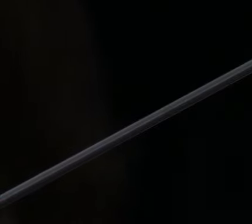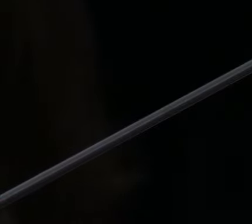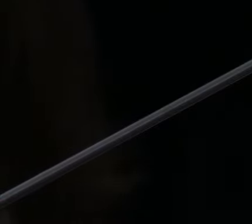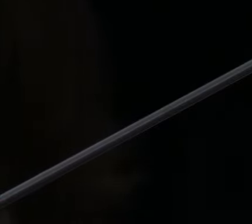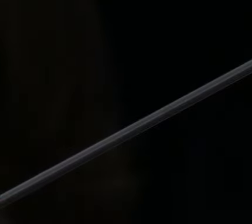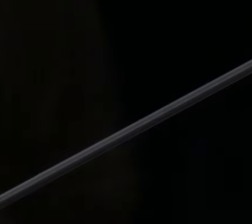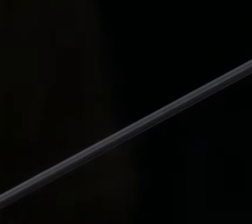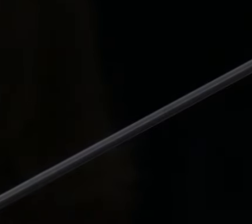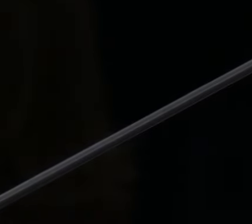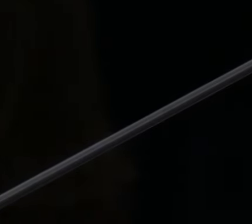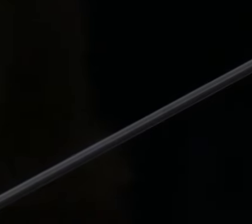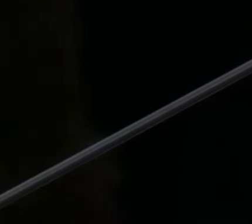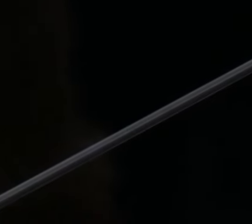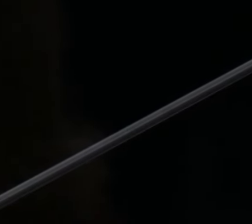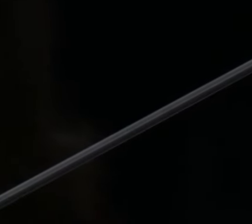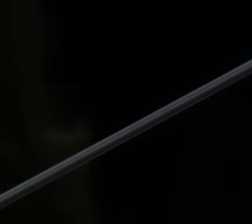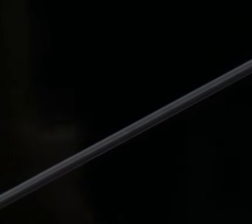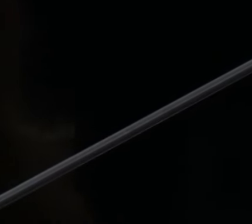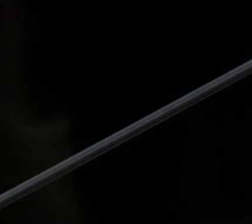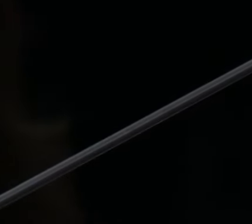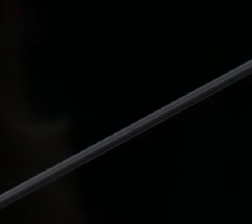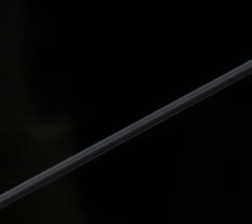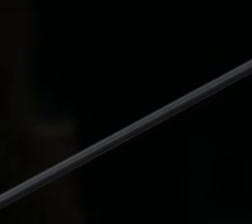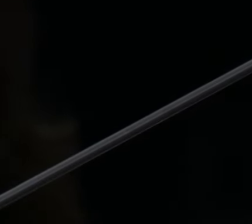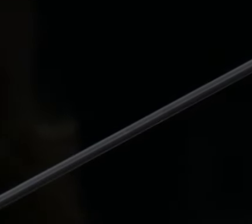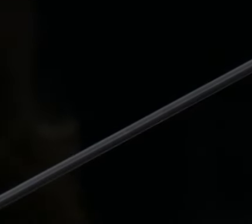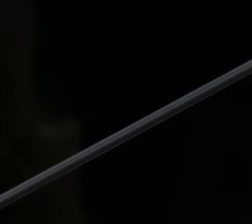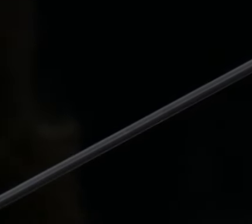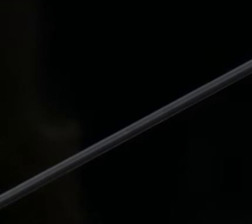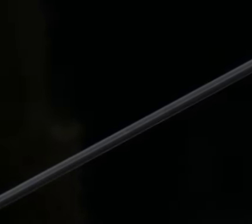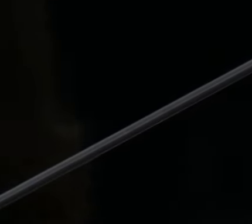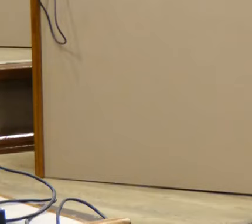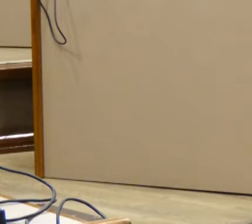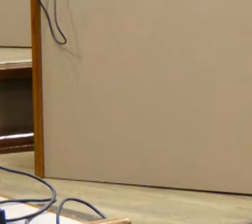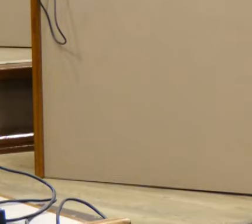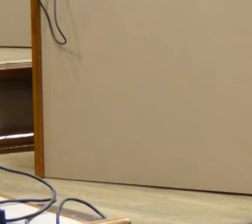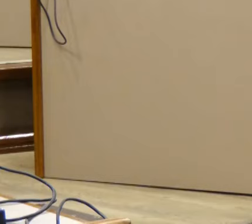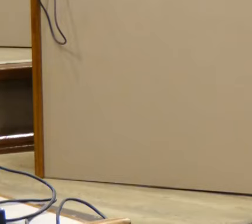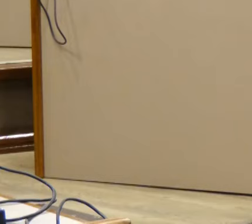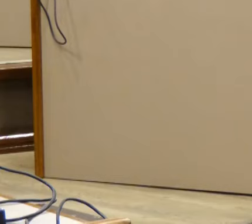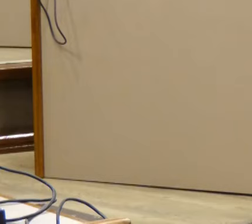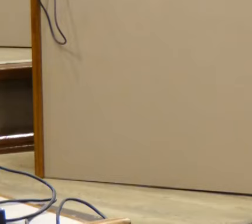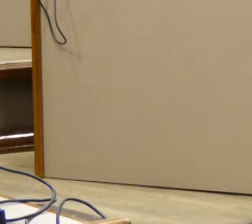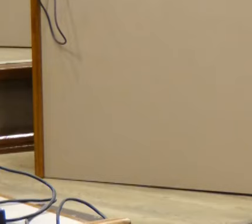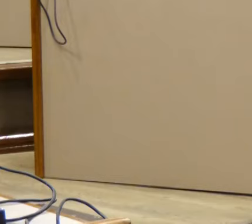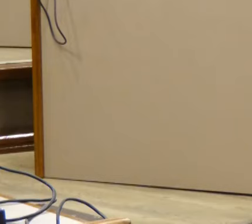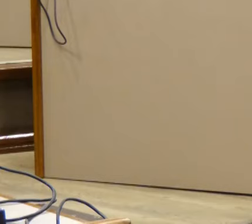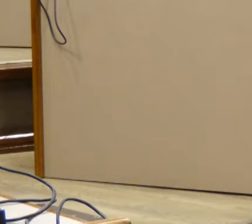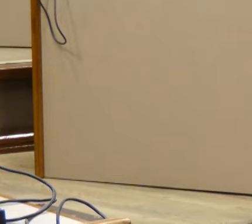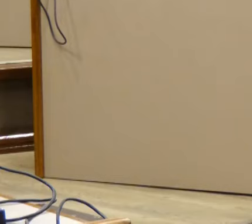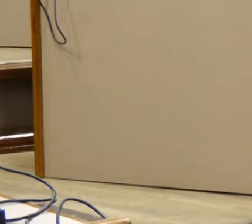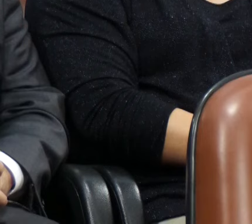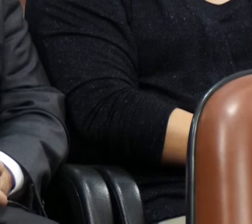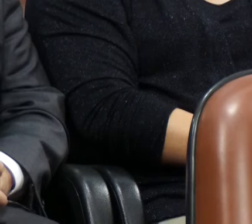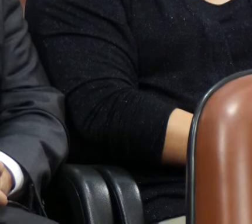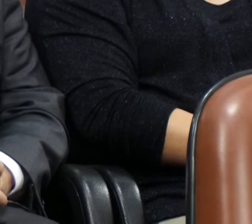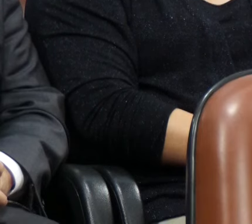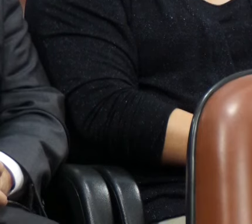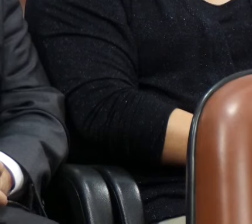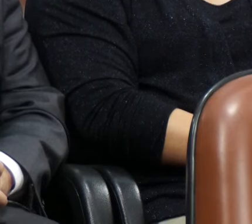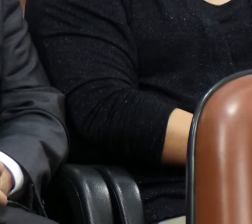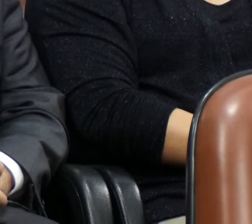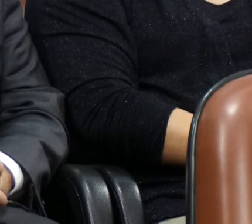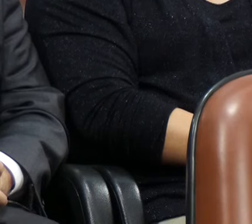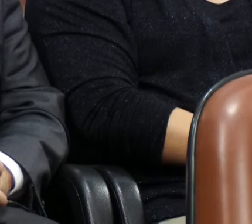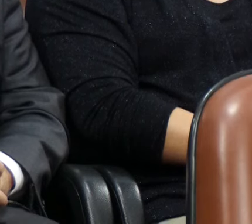vice-prefeita de Caxias do Sul, que por mais de uma década atuou no Círculo. Eu trabalhei 13 anos no Círculo,